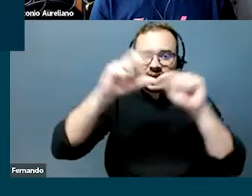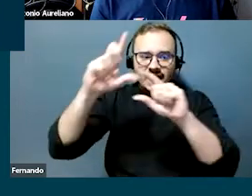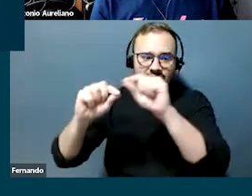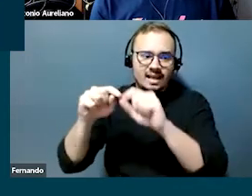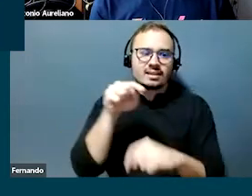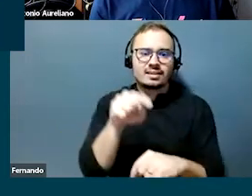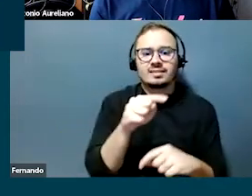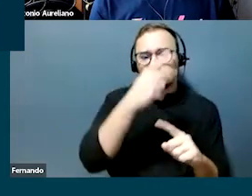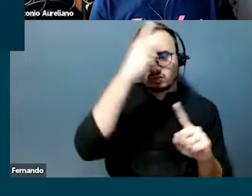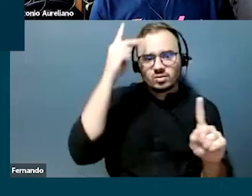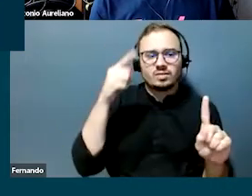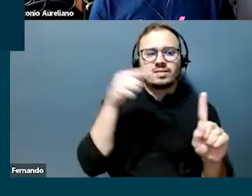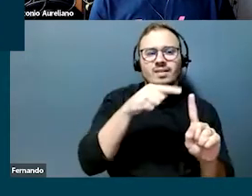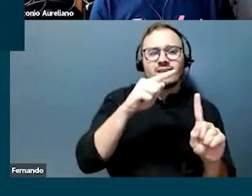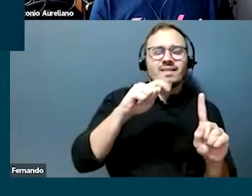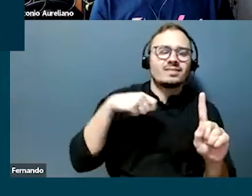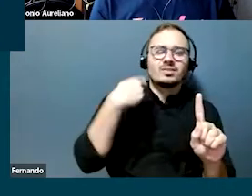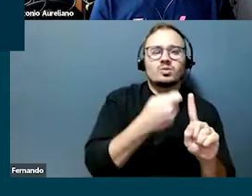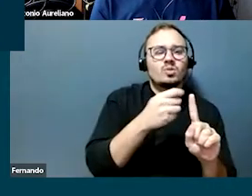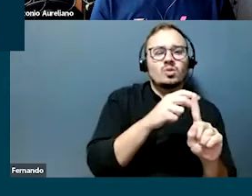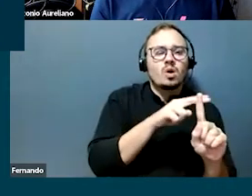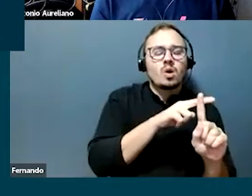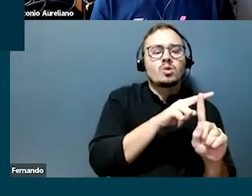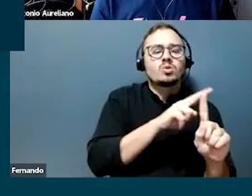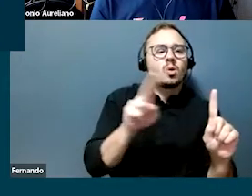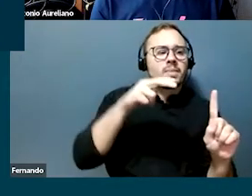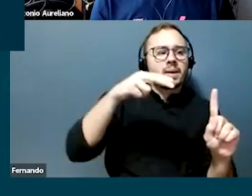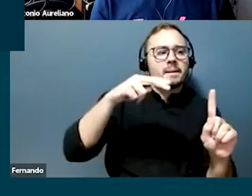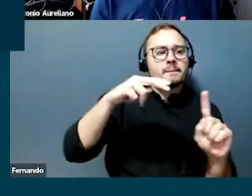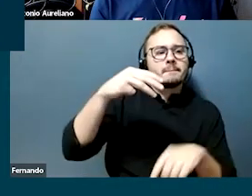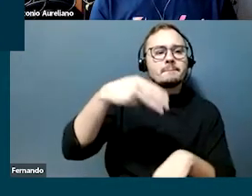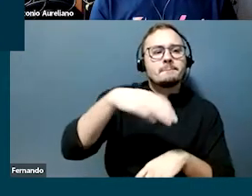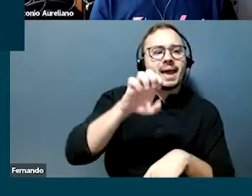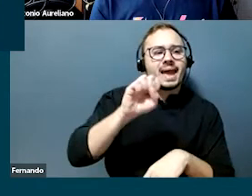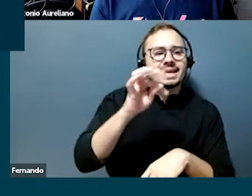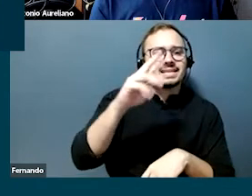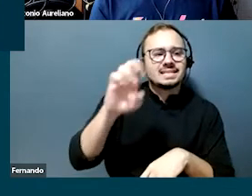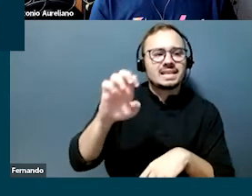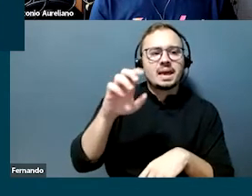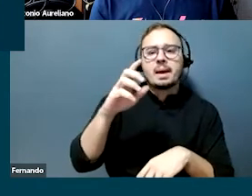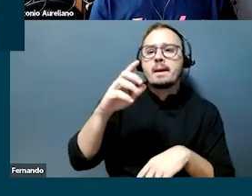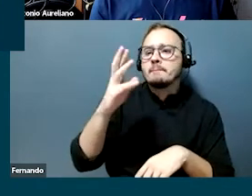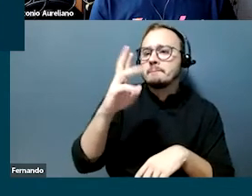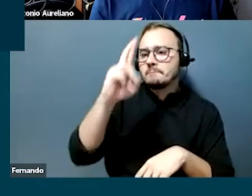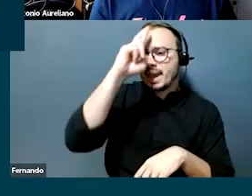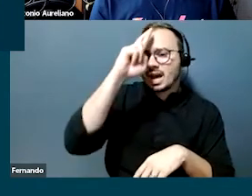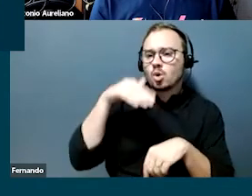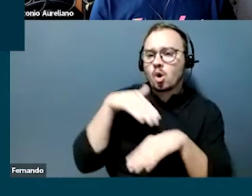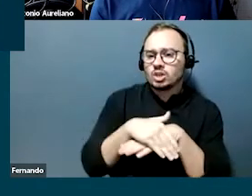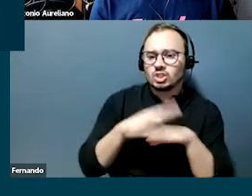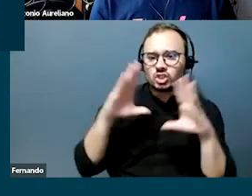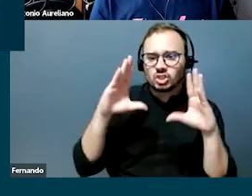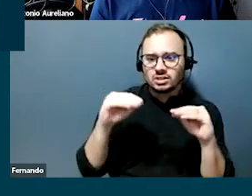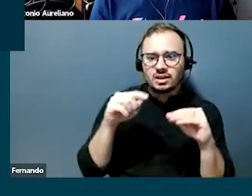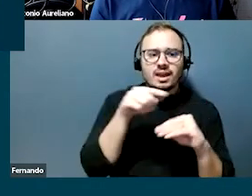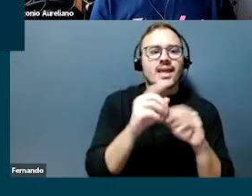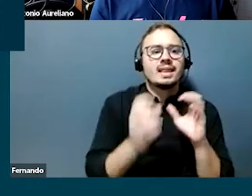Martins, mestre Meia-Noite, também conhecido como seu nome mesmo, Givaldo Martins, ele cria a ONG Daruê Malungo,